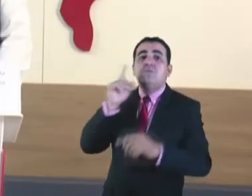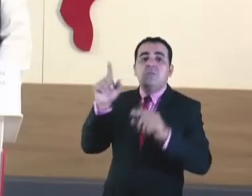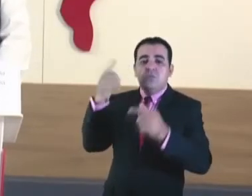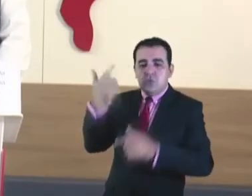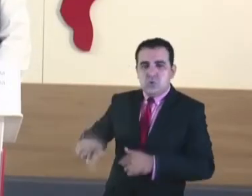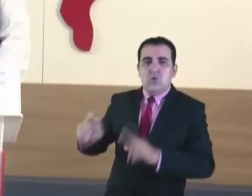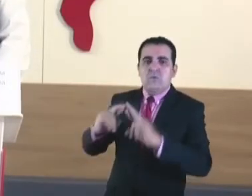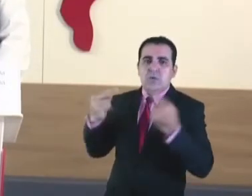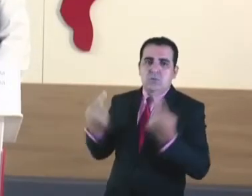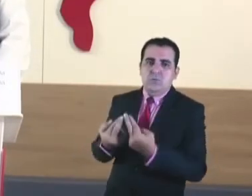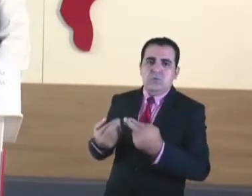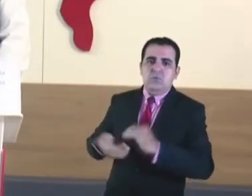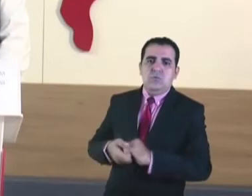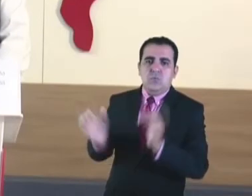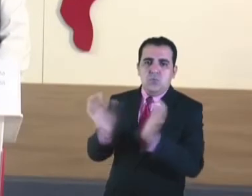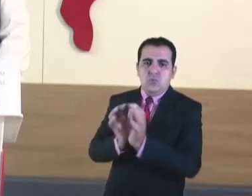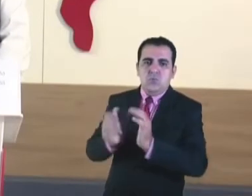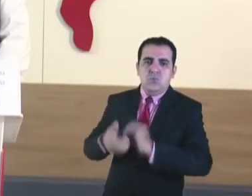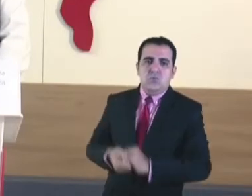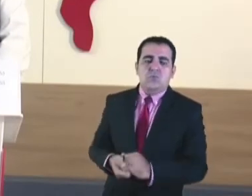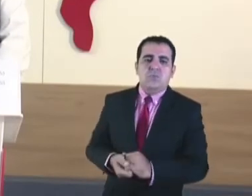novamente.